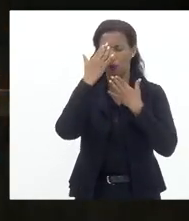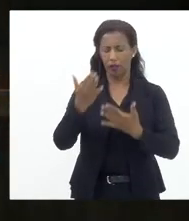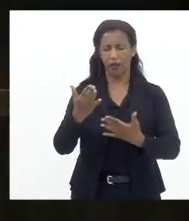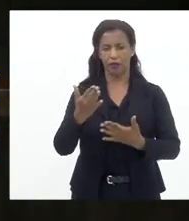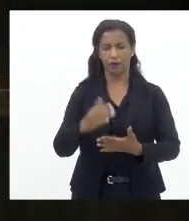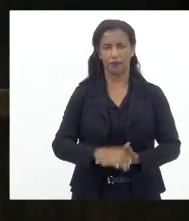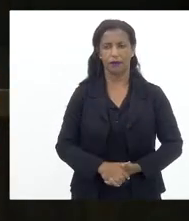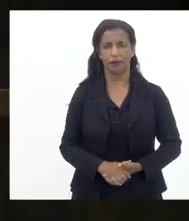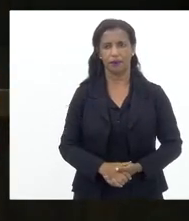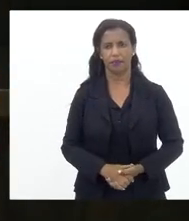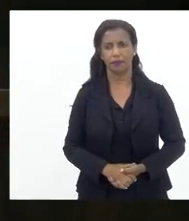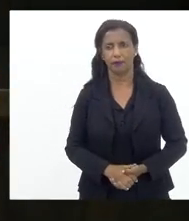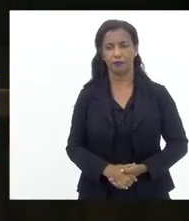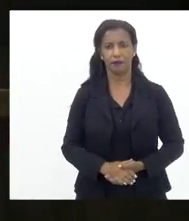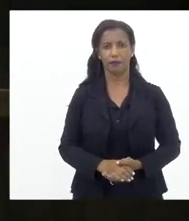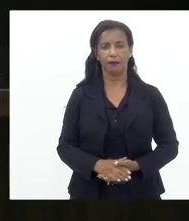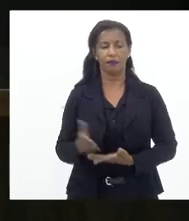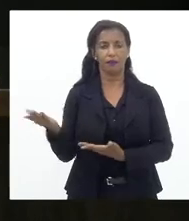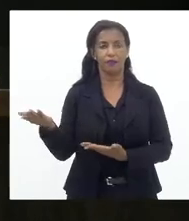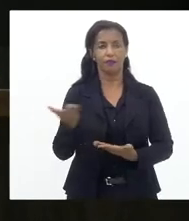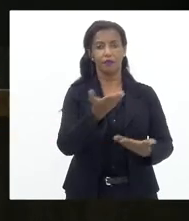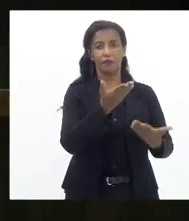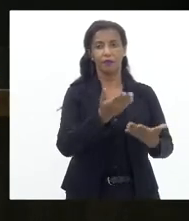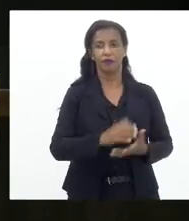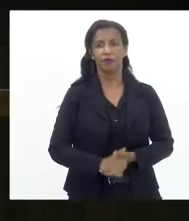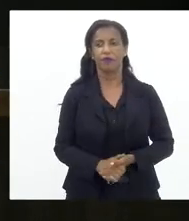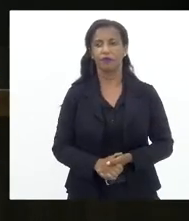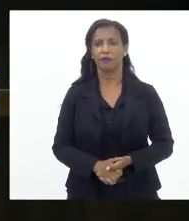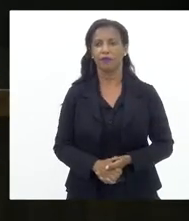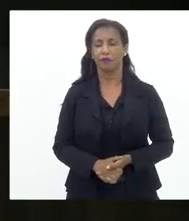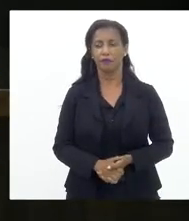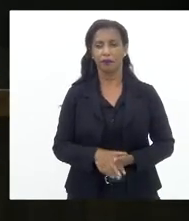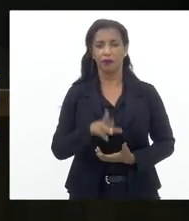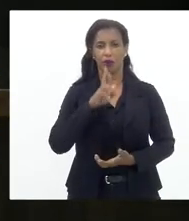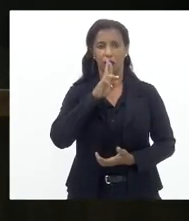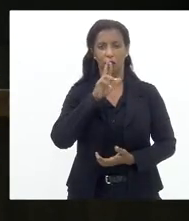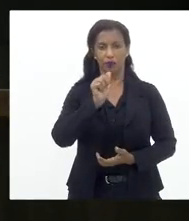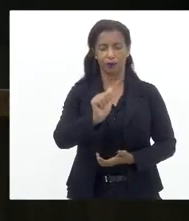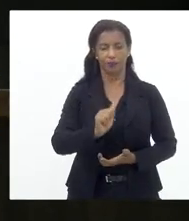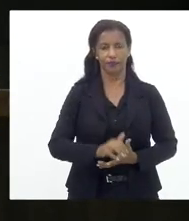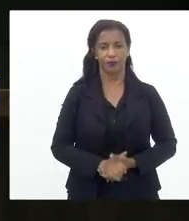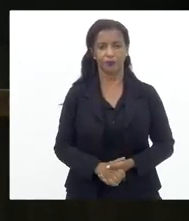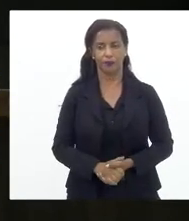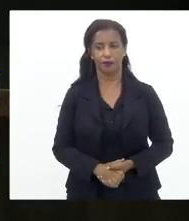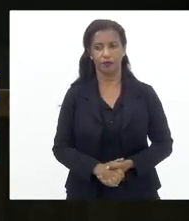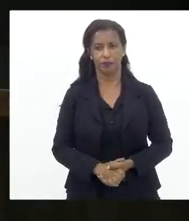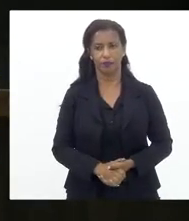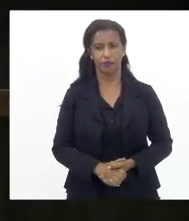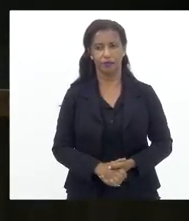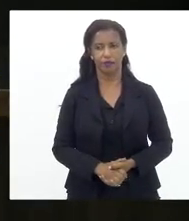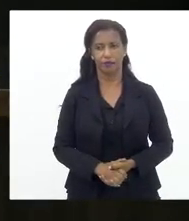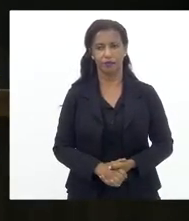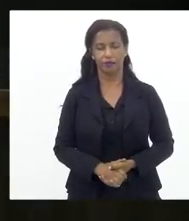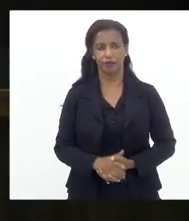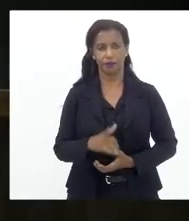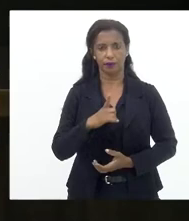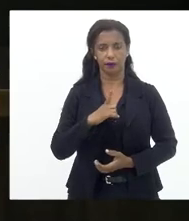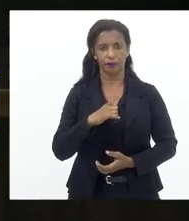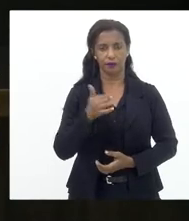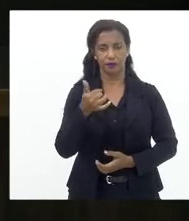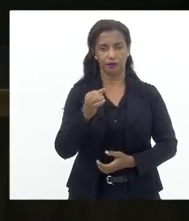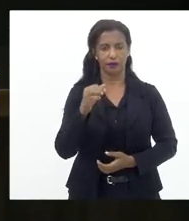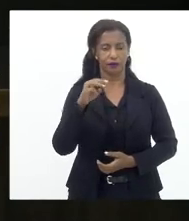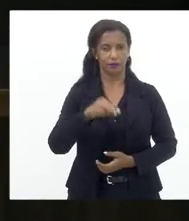palavras o próximo orador inscrito ao Nobre Deputado Rodrigo Amorim excelência dispõe